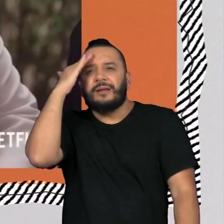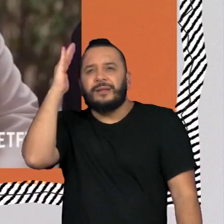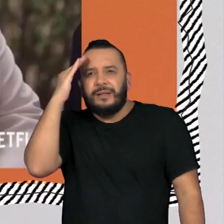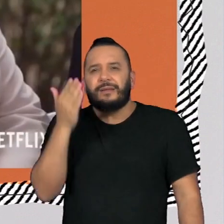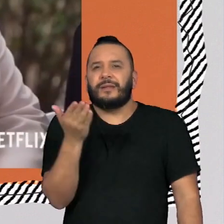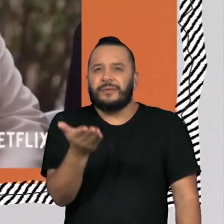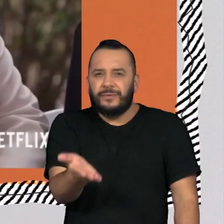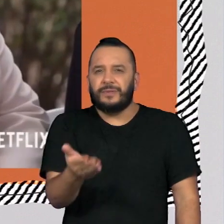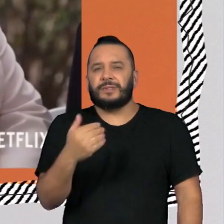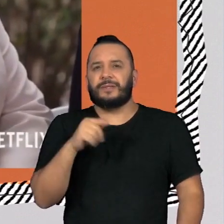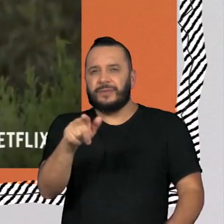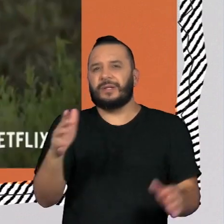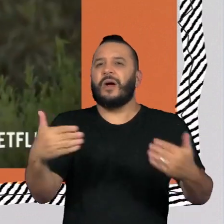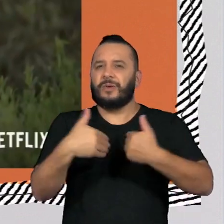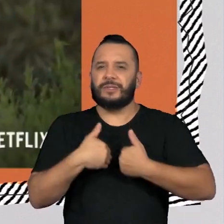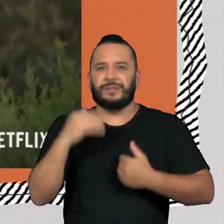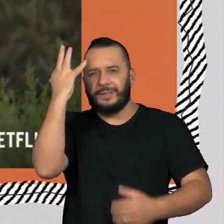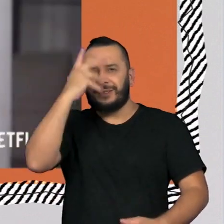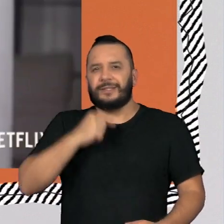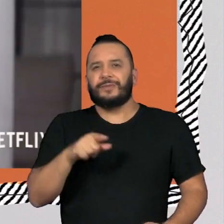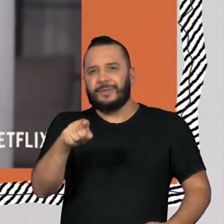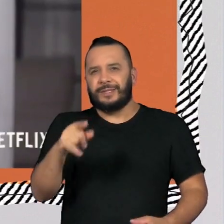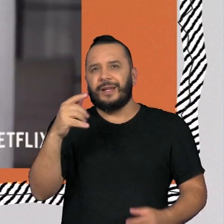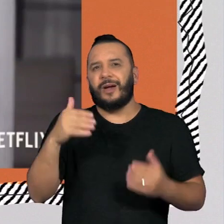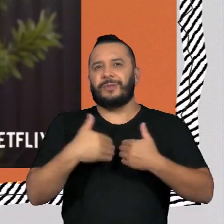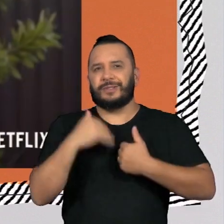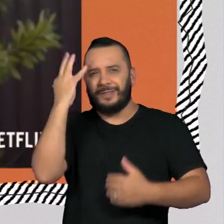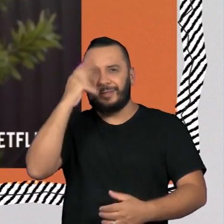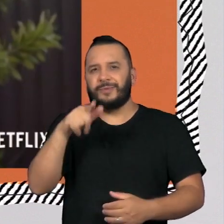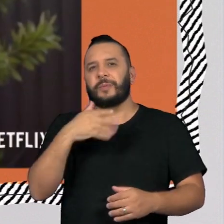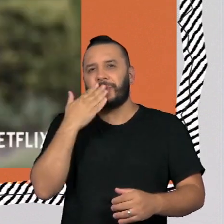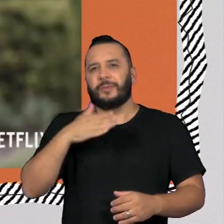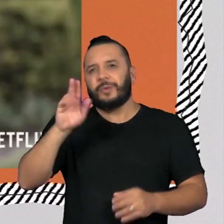you, for autism is beautiful and you are autistic. I